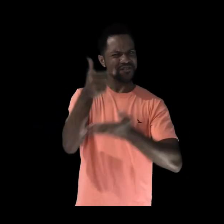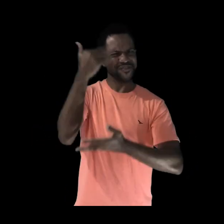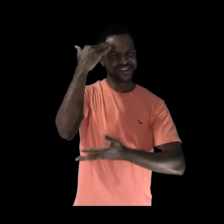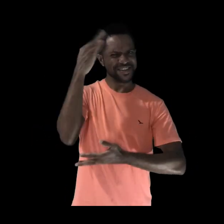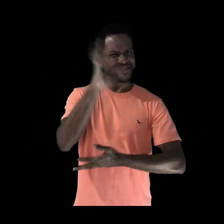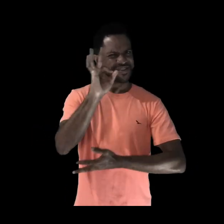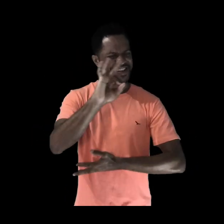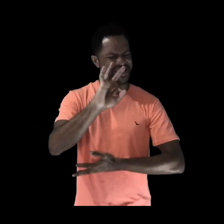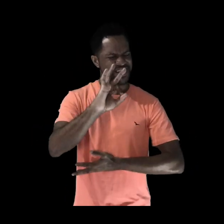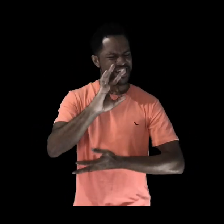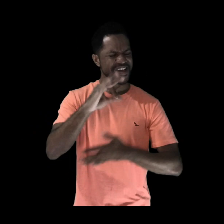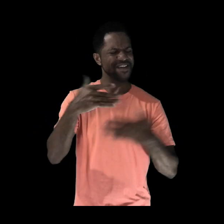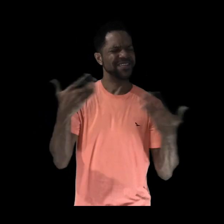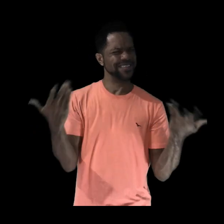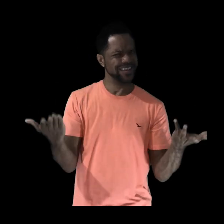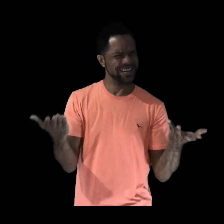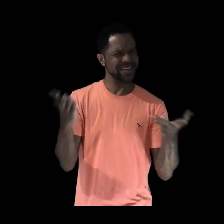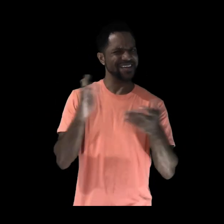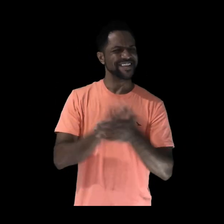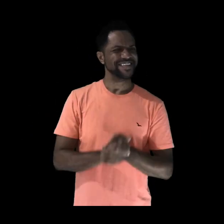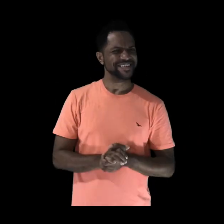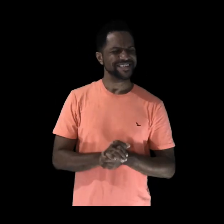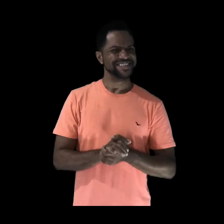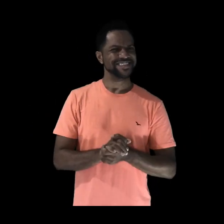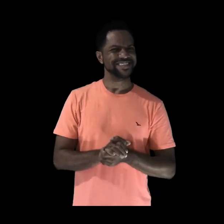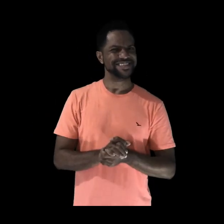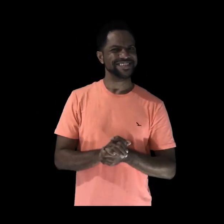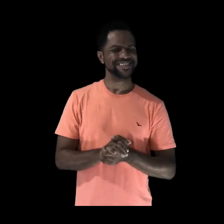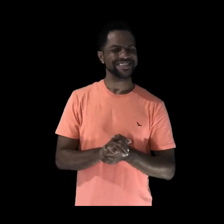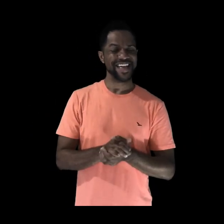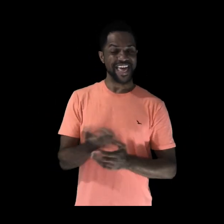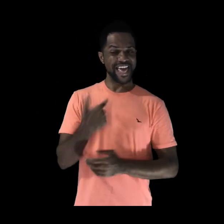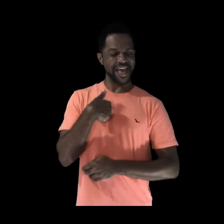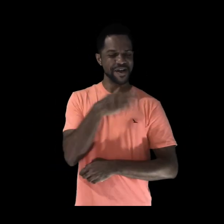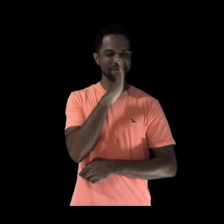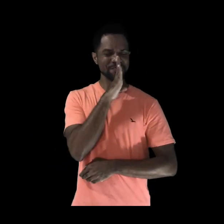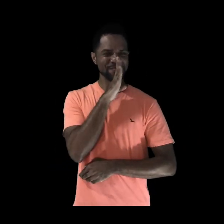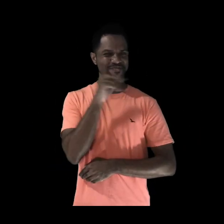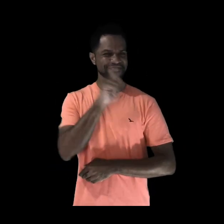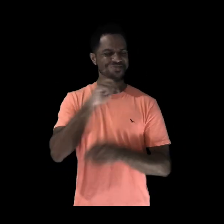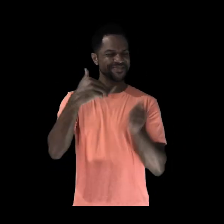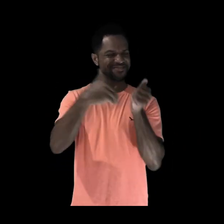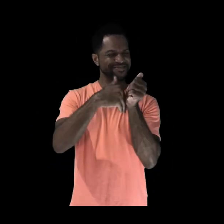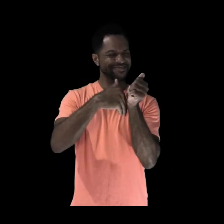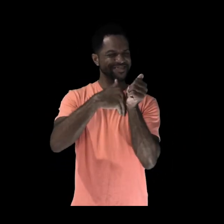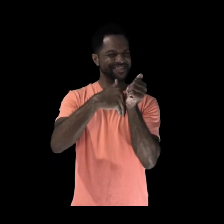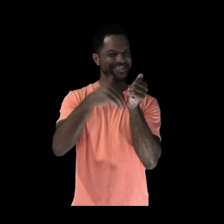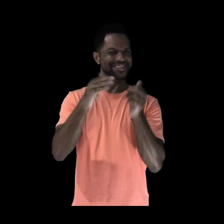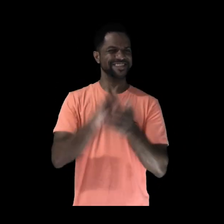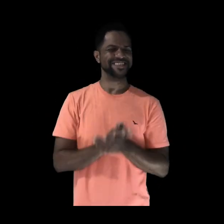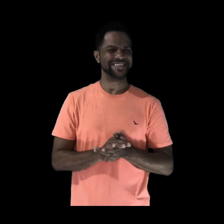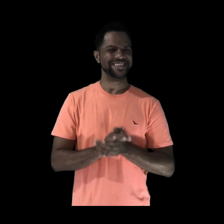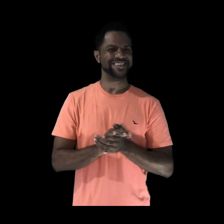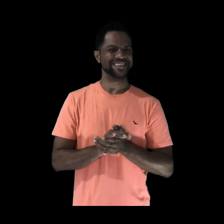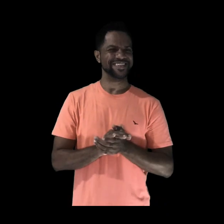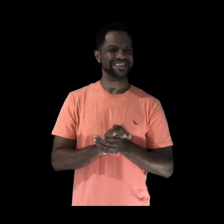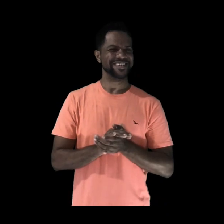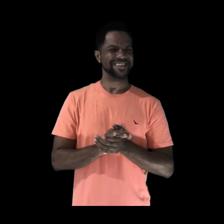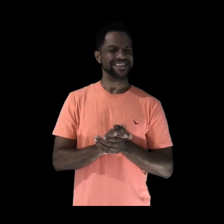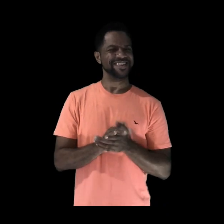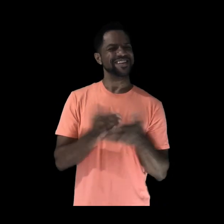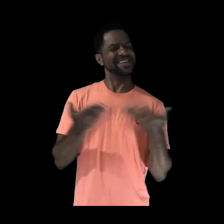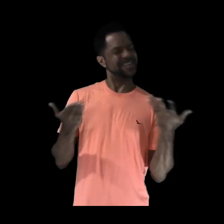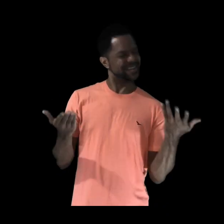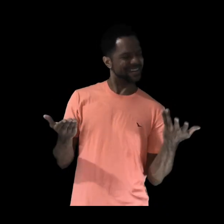entendeu direito? Ah, não entendeu, né? Também não vou falar. Para você ver como a